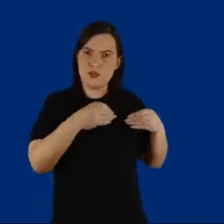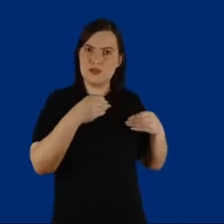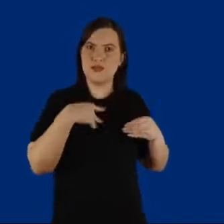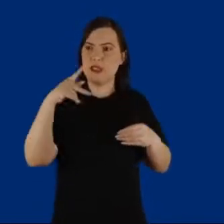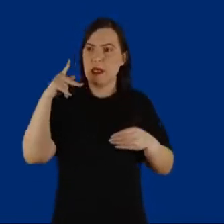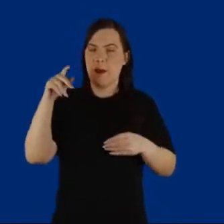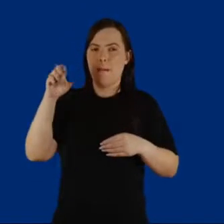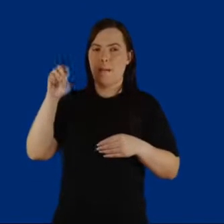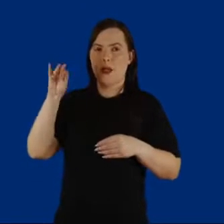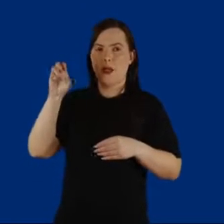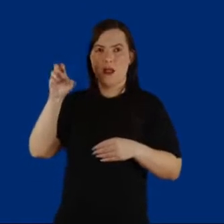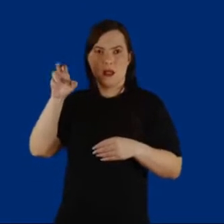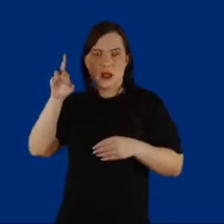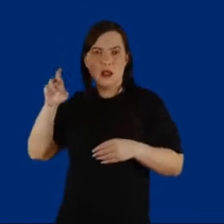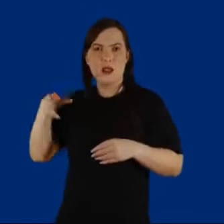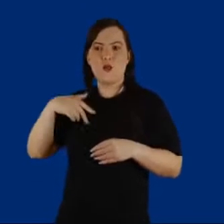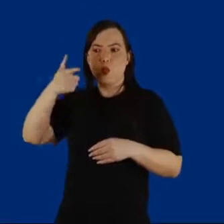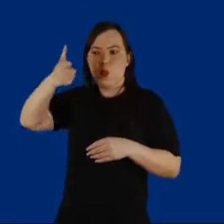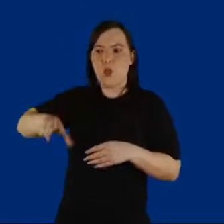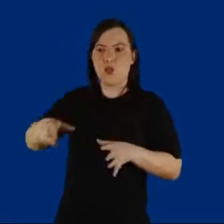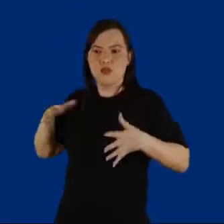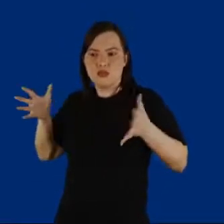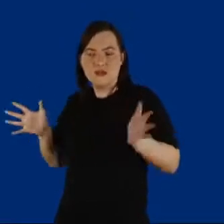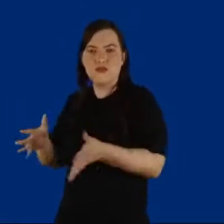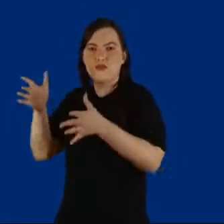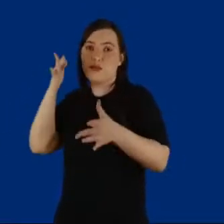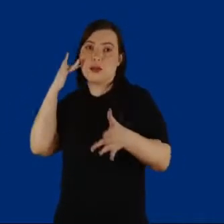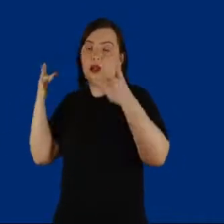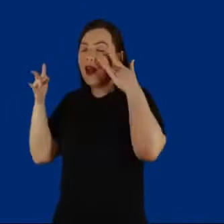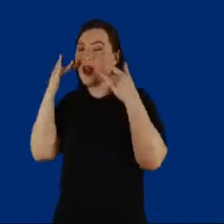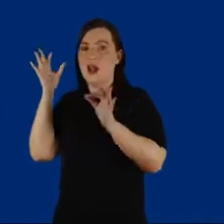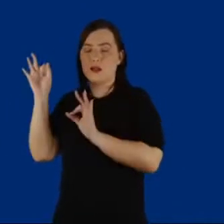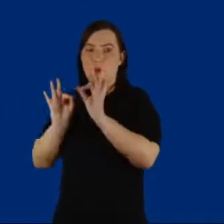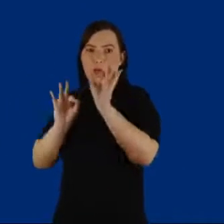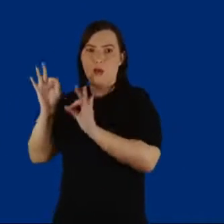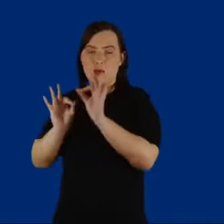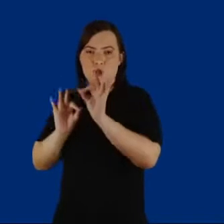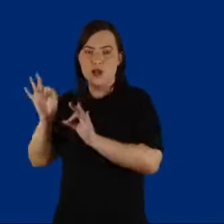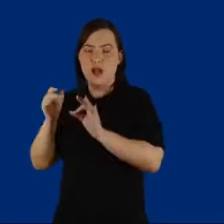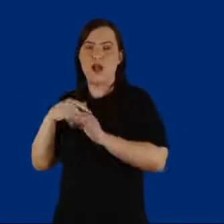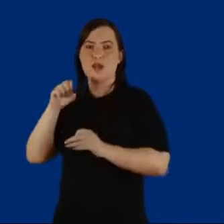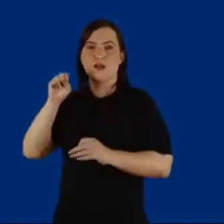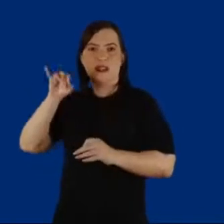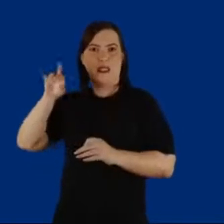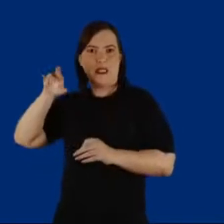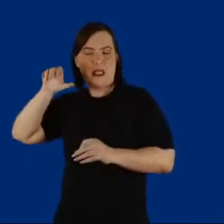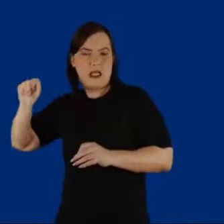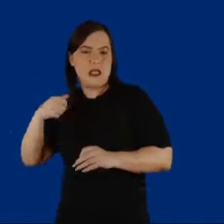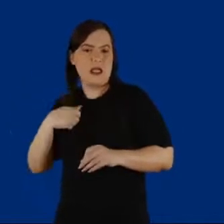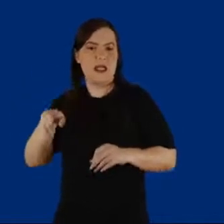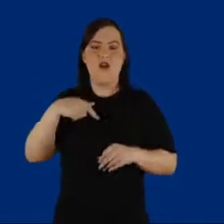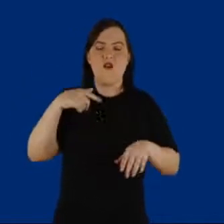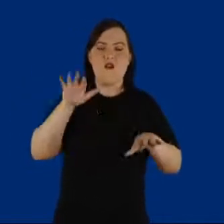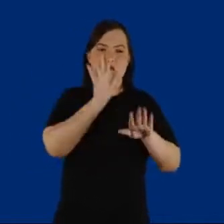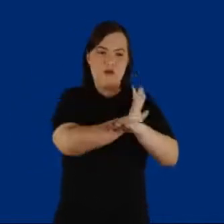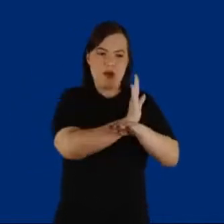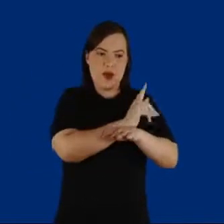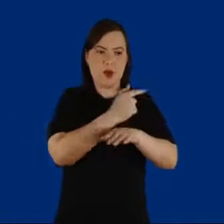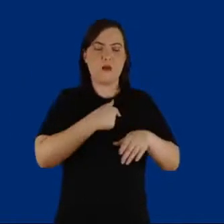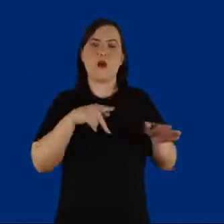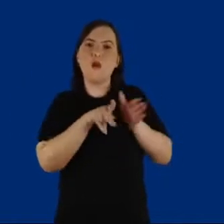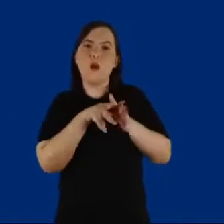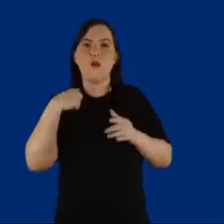Brook engajou o teatro, o projeto na Síria, fazendo filmes sobre as mulheres